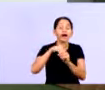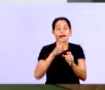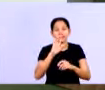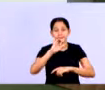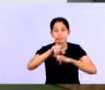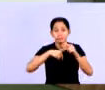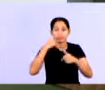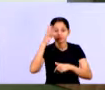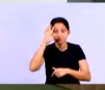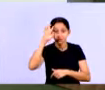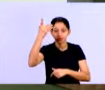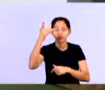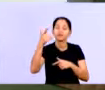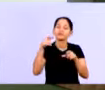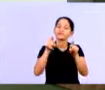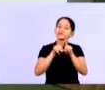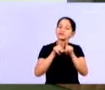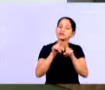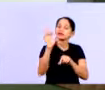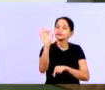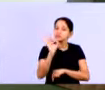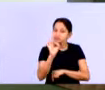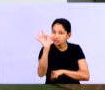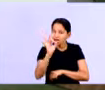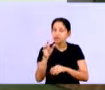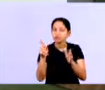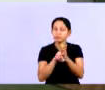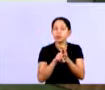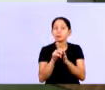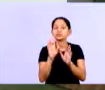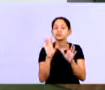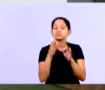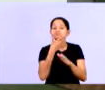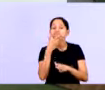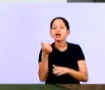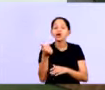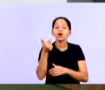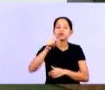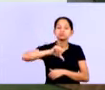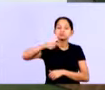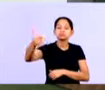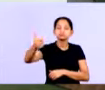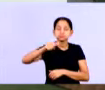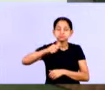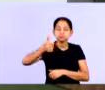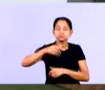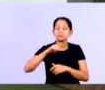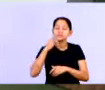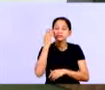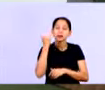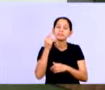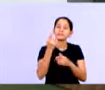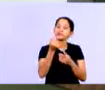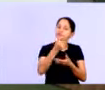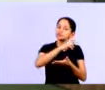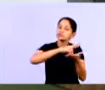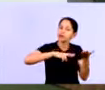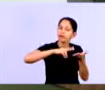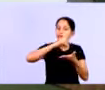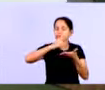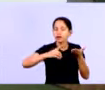decisão, a taxa de atratividade, associado com o valor presente líquido, que é essas entradas e saídas de dinheiro no